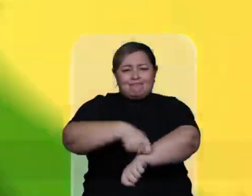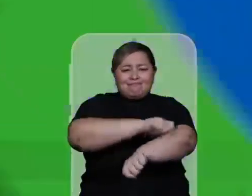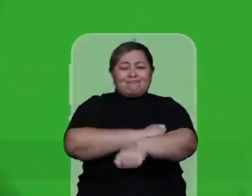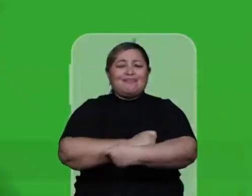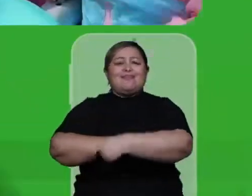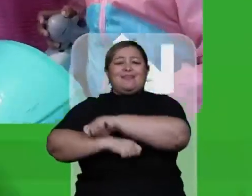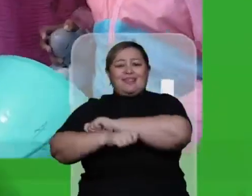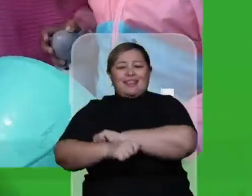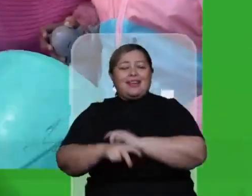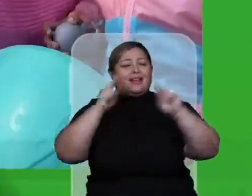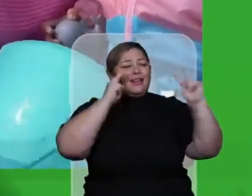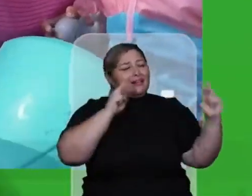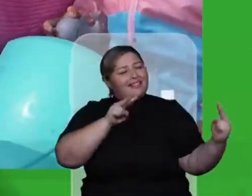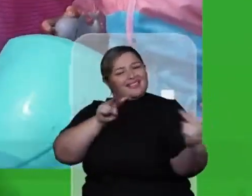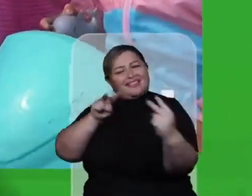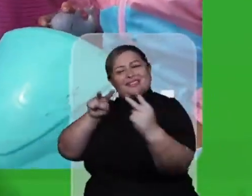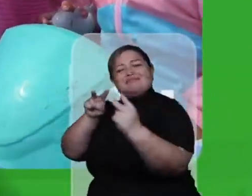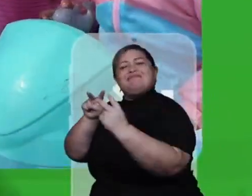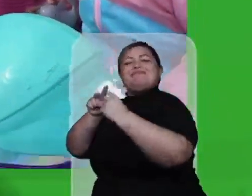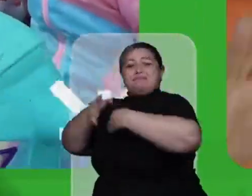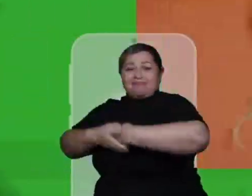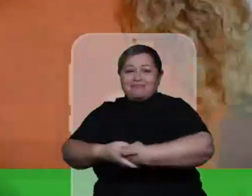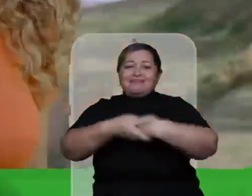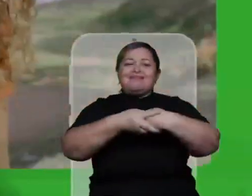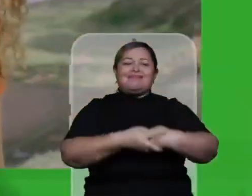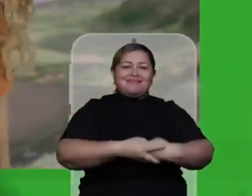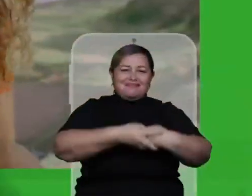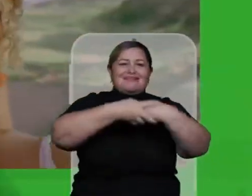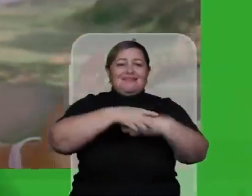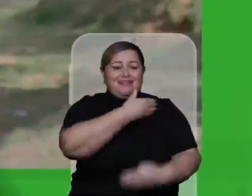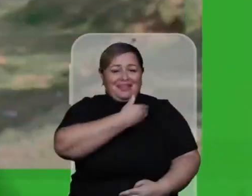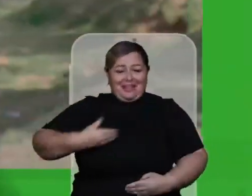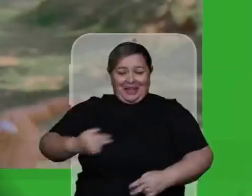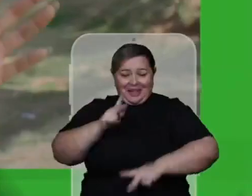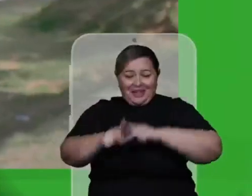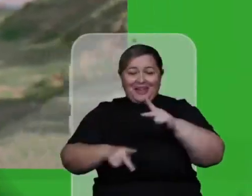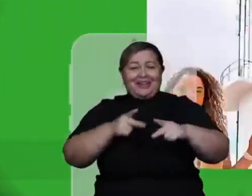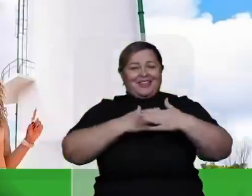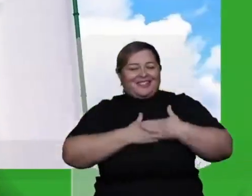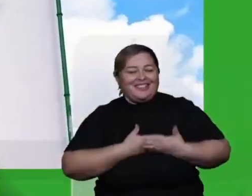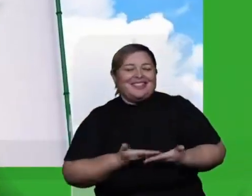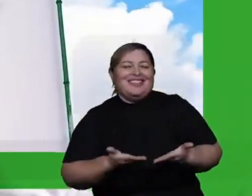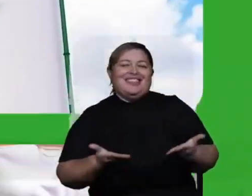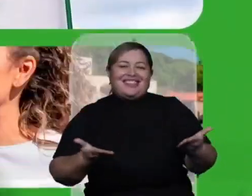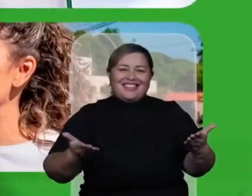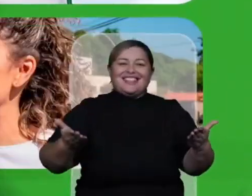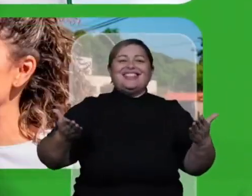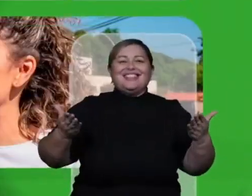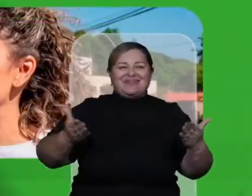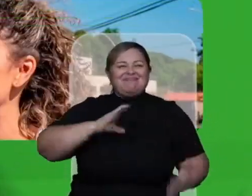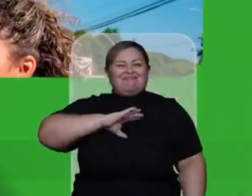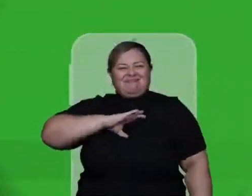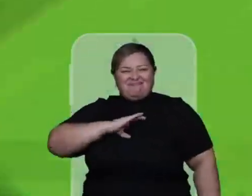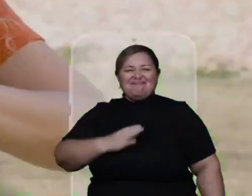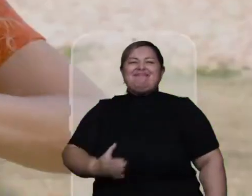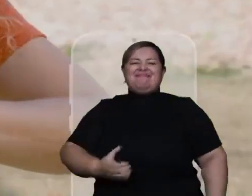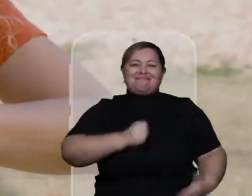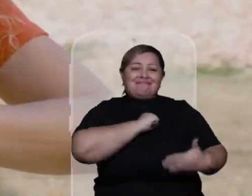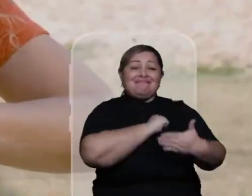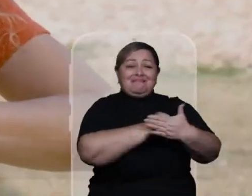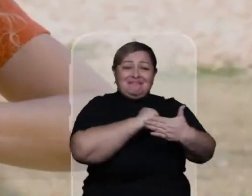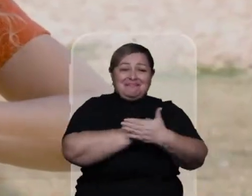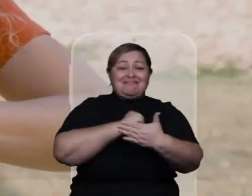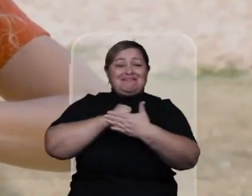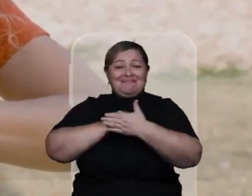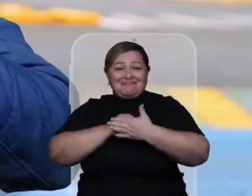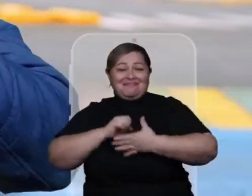desafios enfrentou. Olhos, apertar a mão, governar pro povo com o coração. Coração